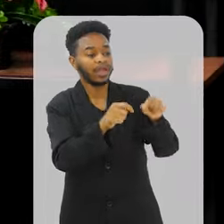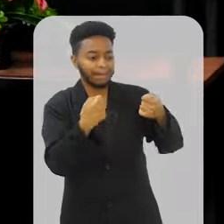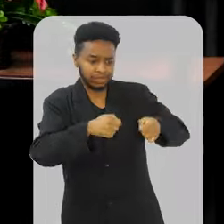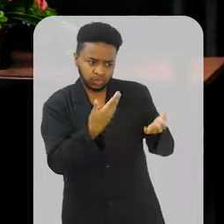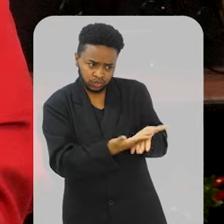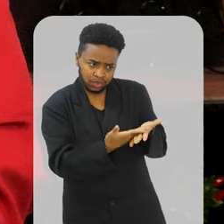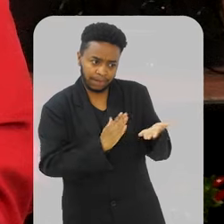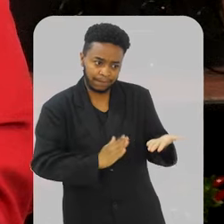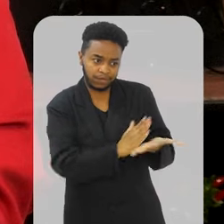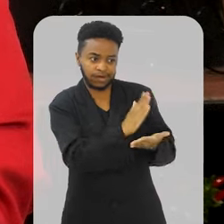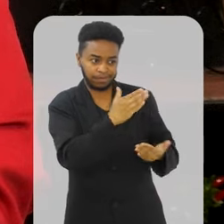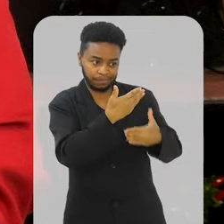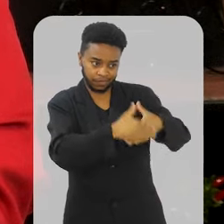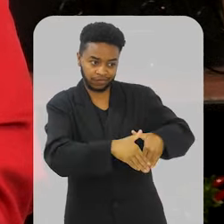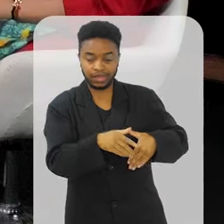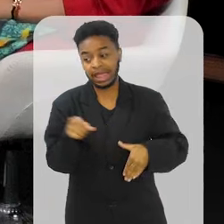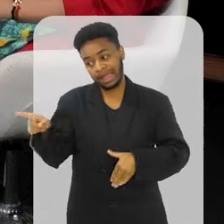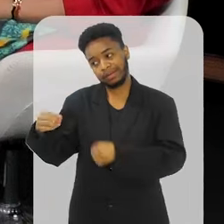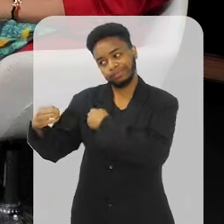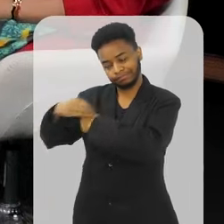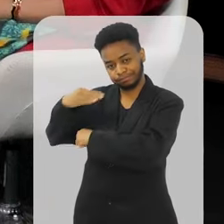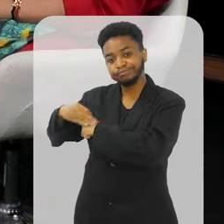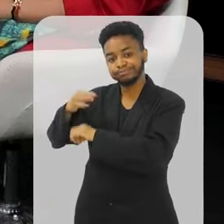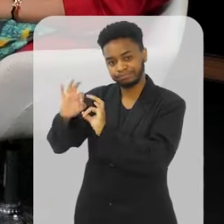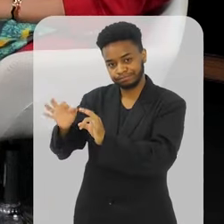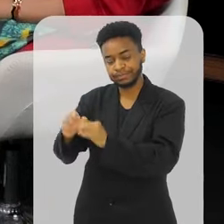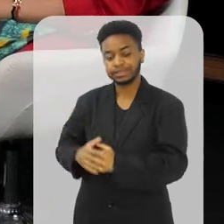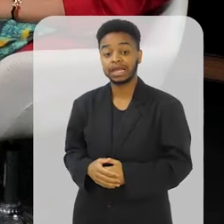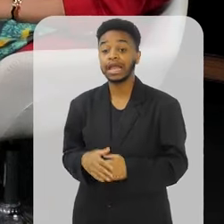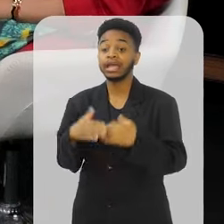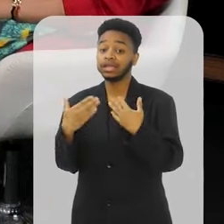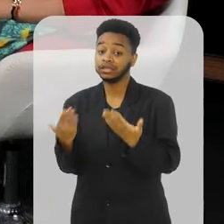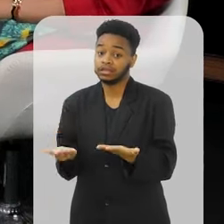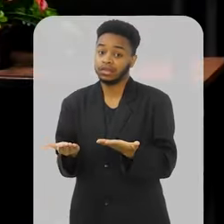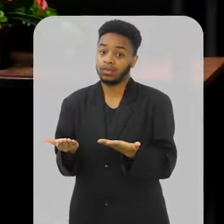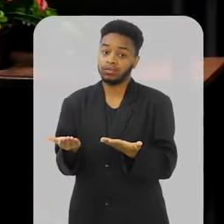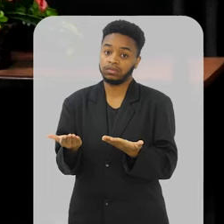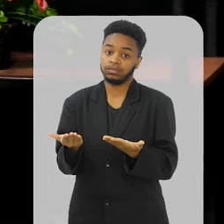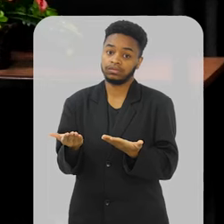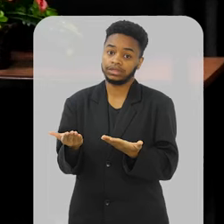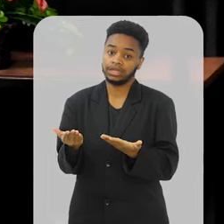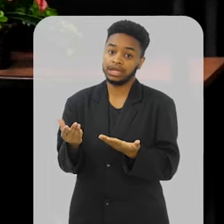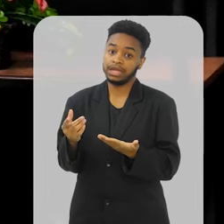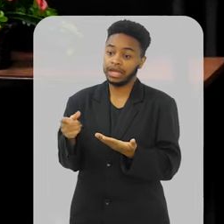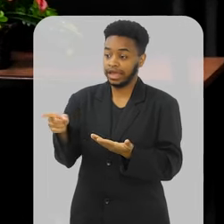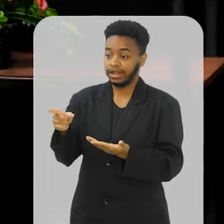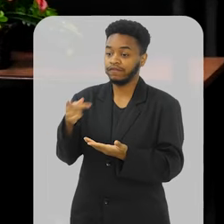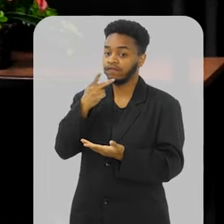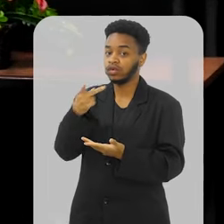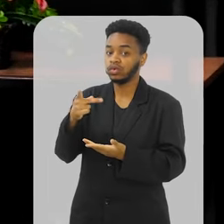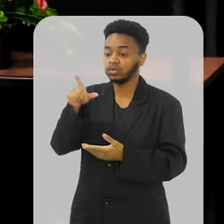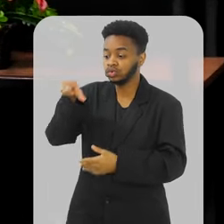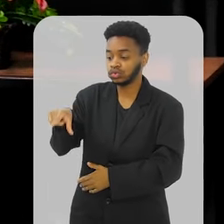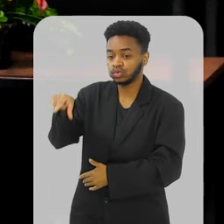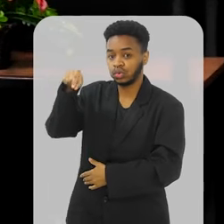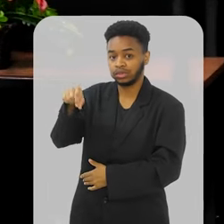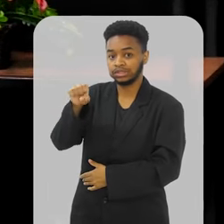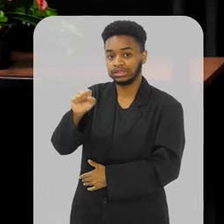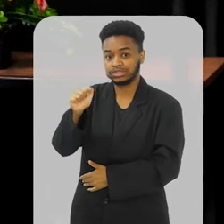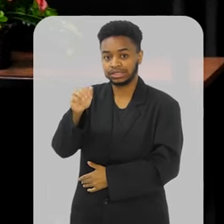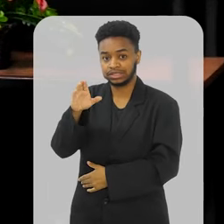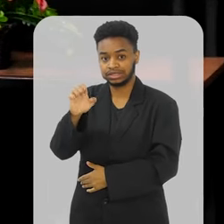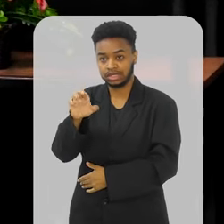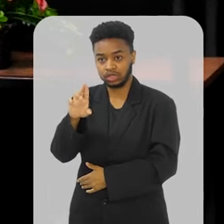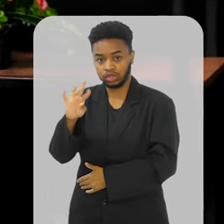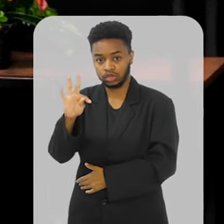e passe nessa prova ele recomendou isso então como né você ordena sacerdote e é um